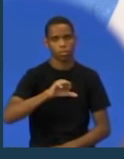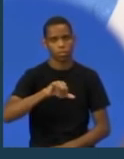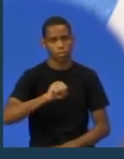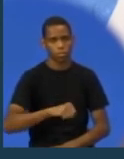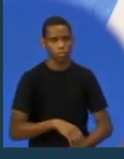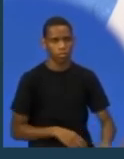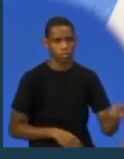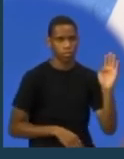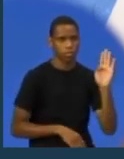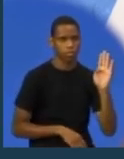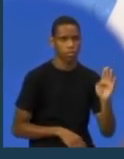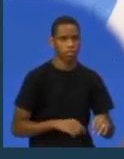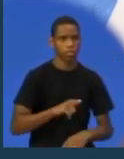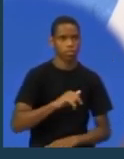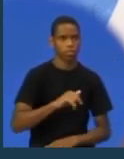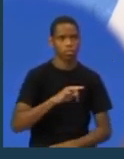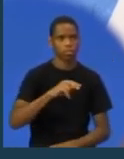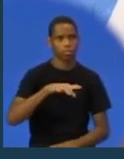isquiotibiais. Alternativa B,